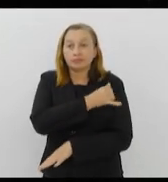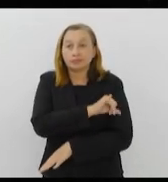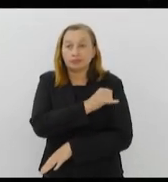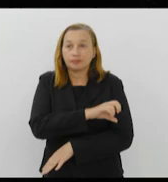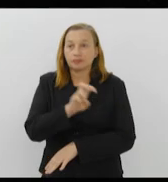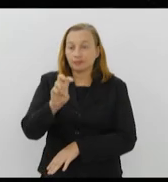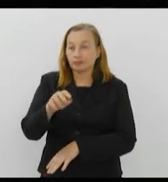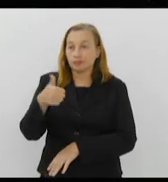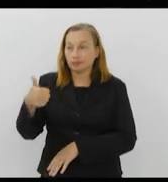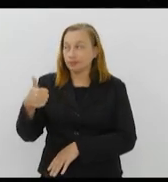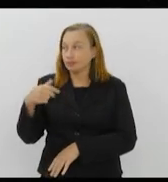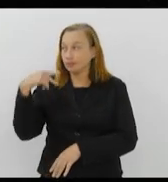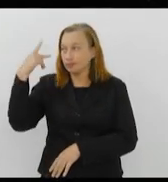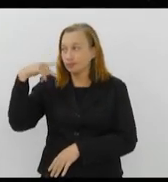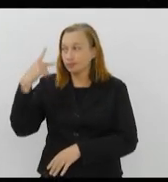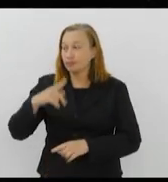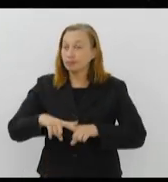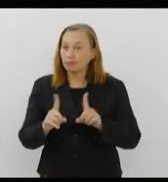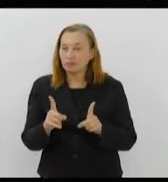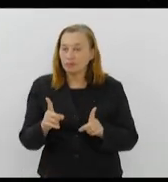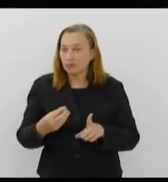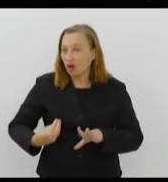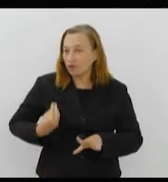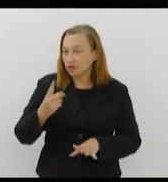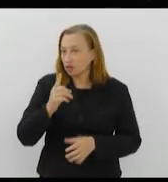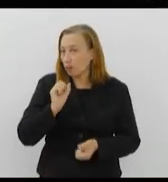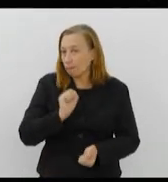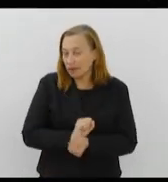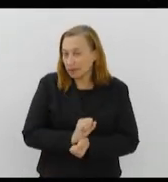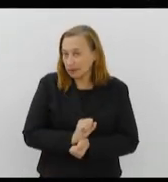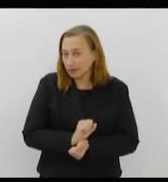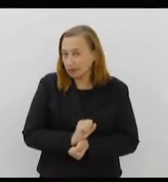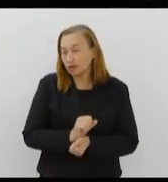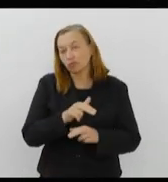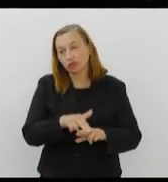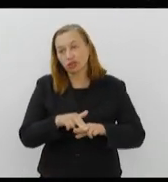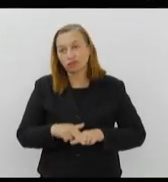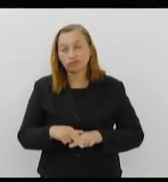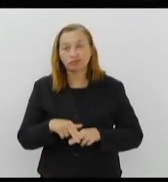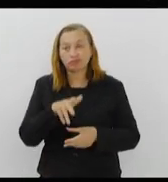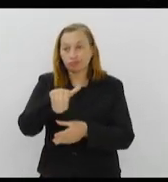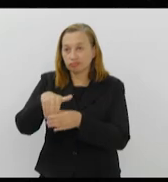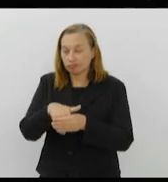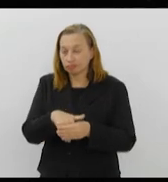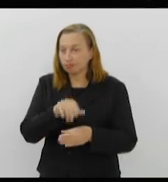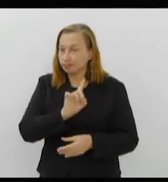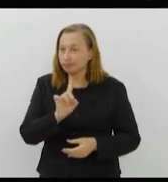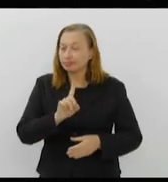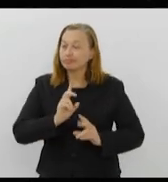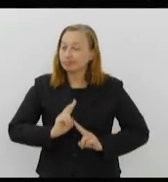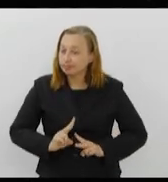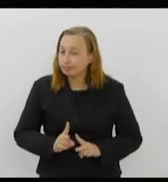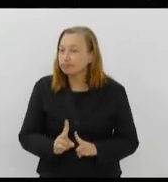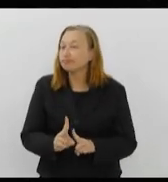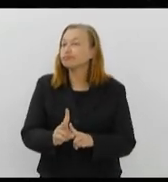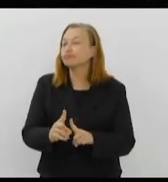Mas a vida não para por causa das eleições. A vida